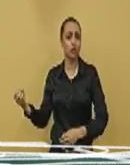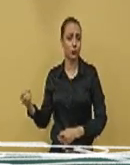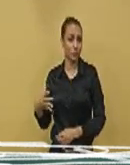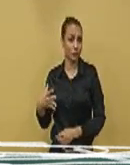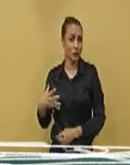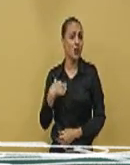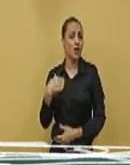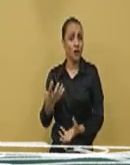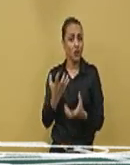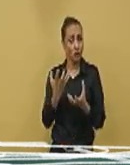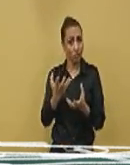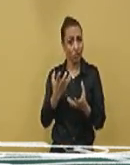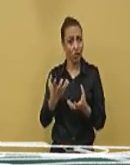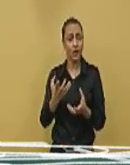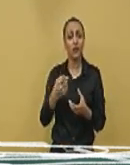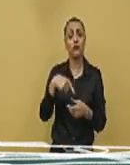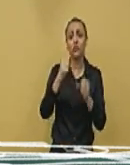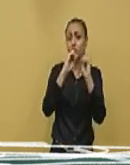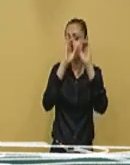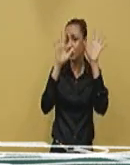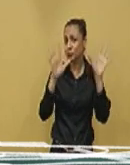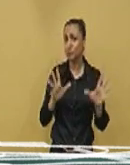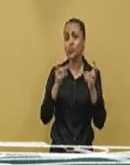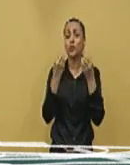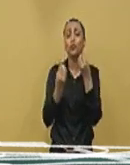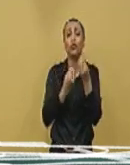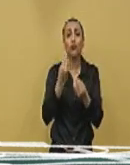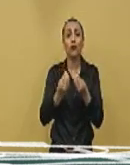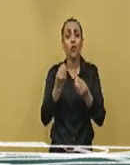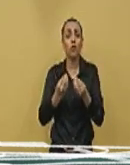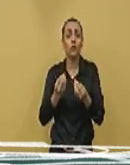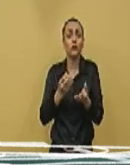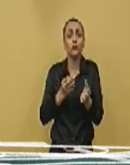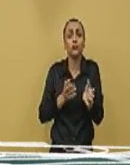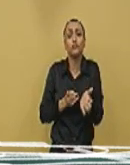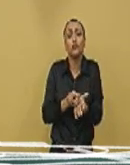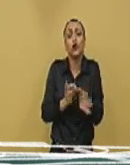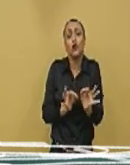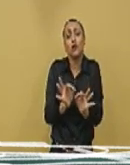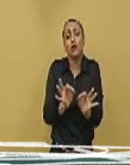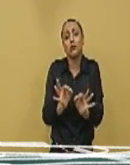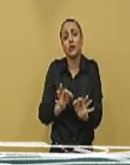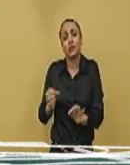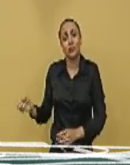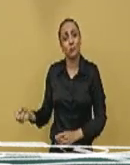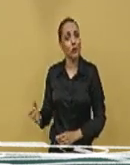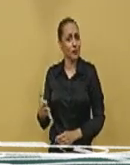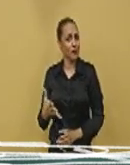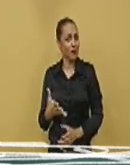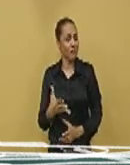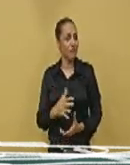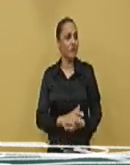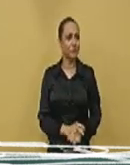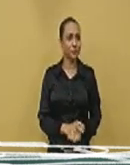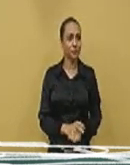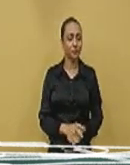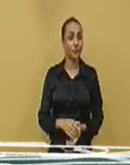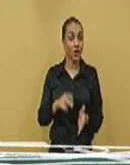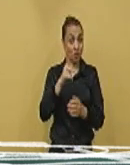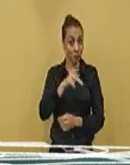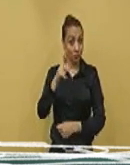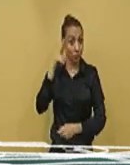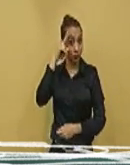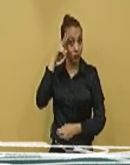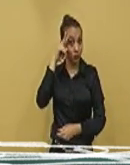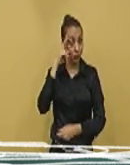que o senhor explanasse algumas ações que colocariam a universidade no ritmo da modernização. Professor Joel, o senhor tem